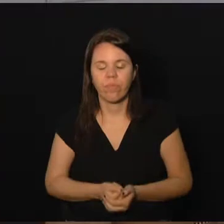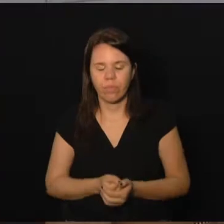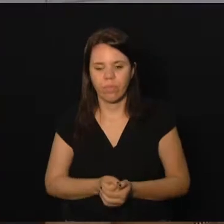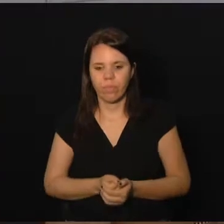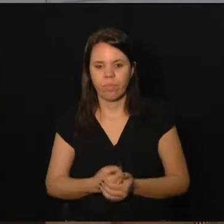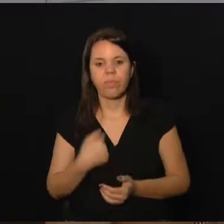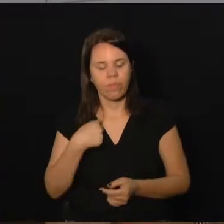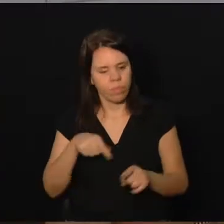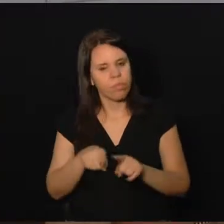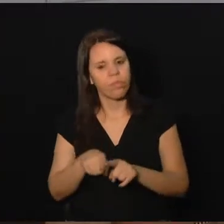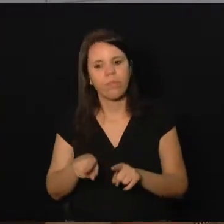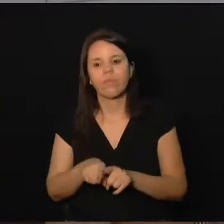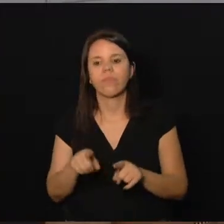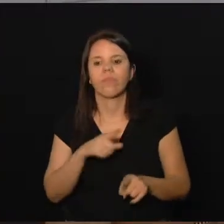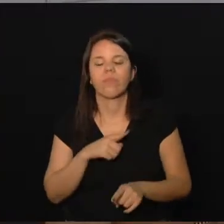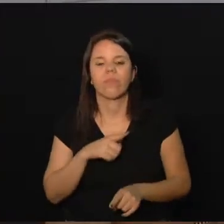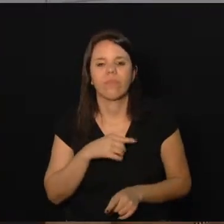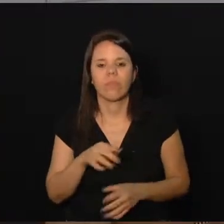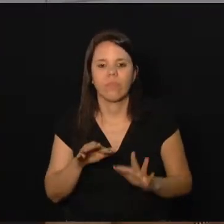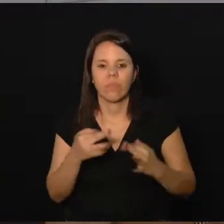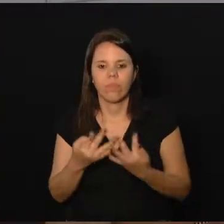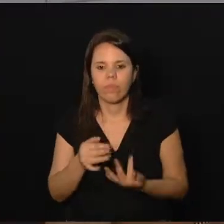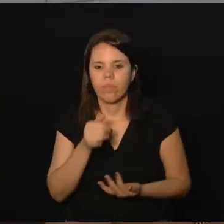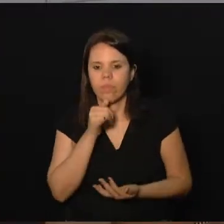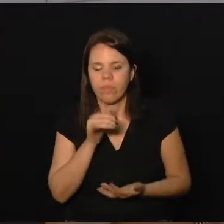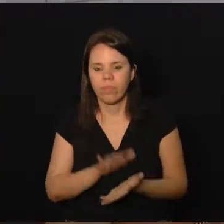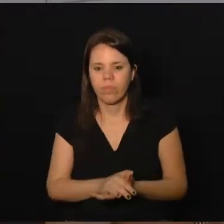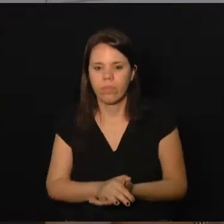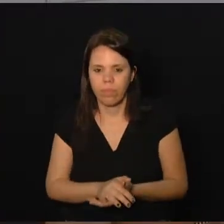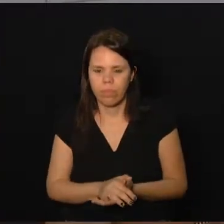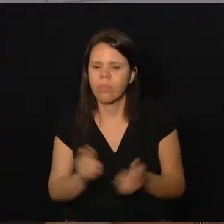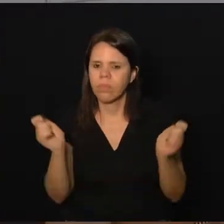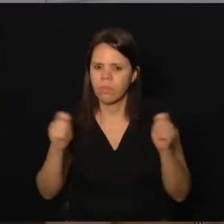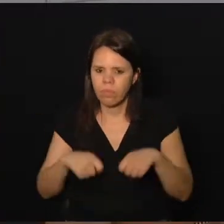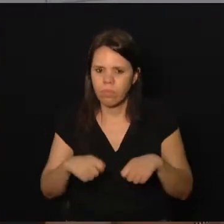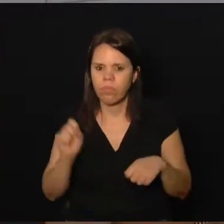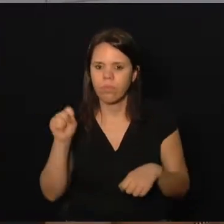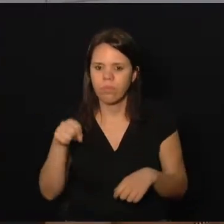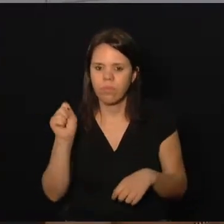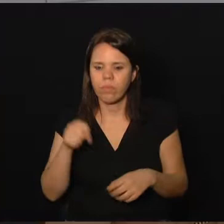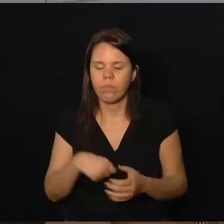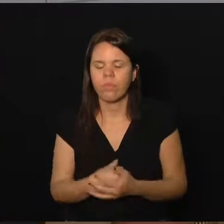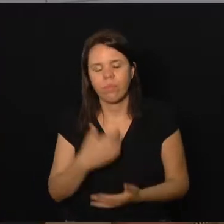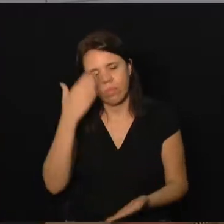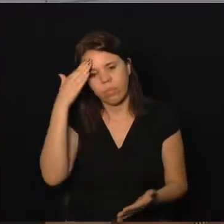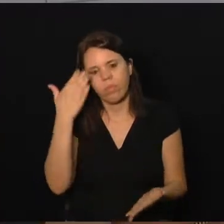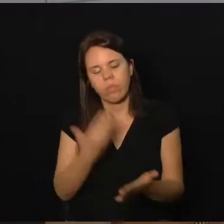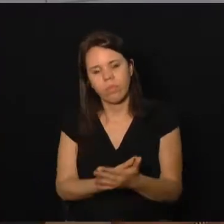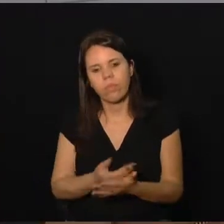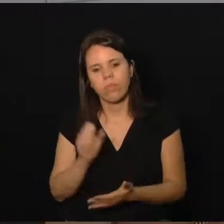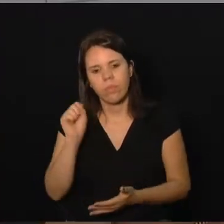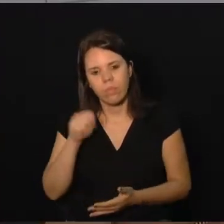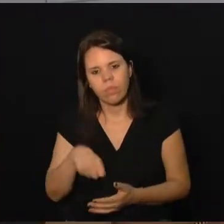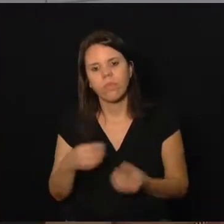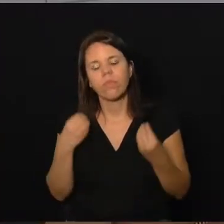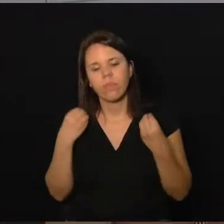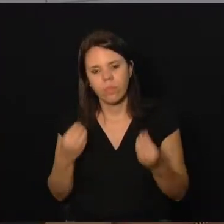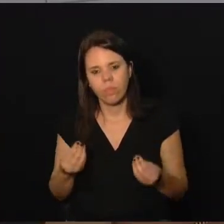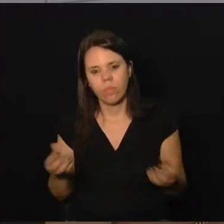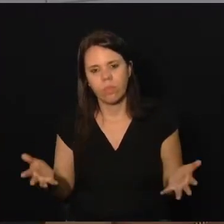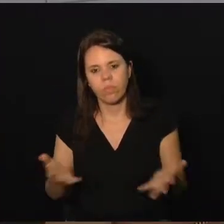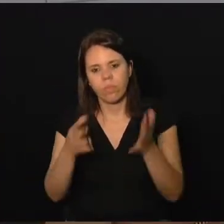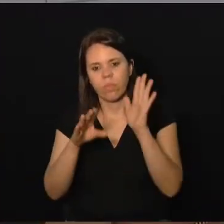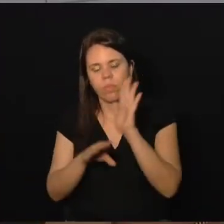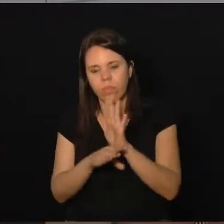Eu também tenho esse exemplo. Então, há possibilidade, sim. Eu acredito que há como meios da